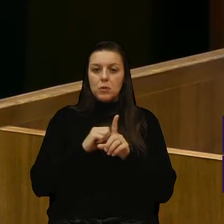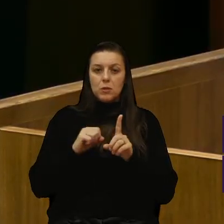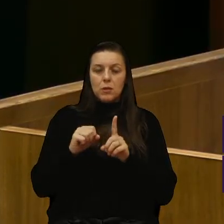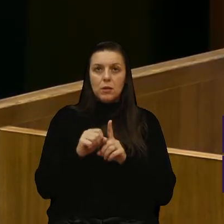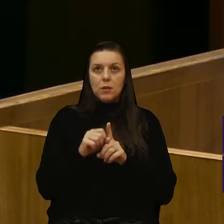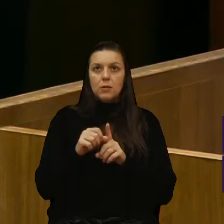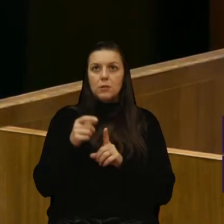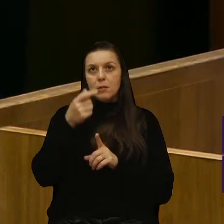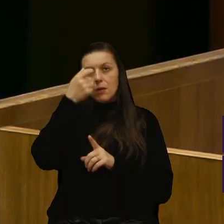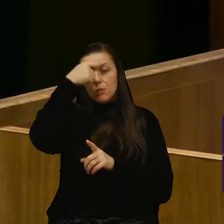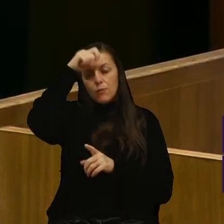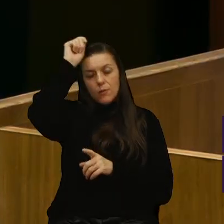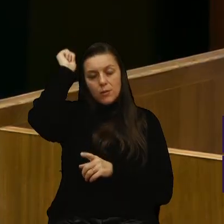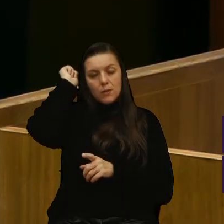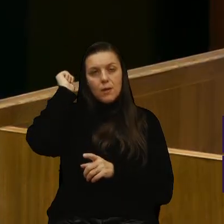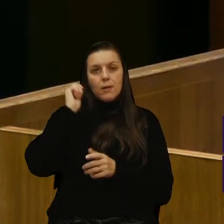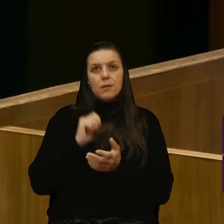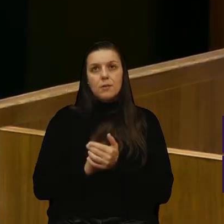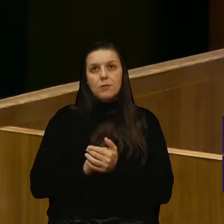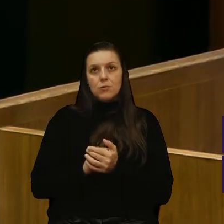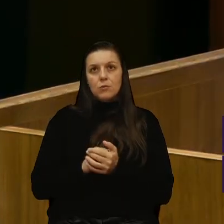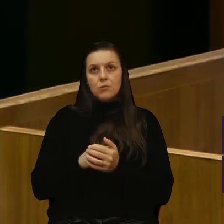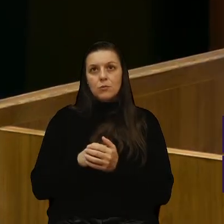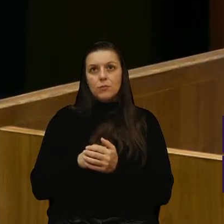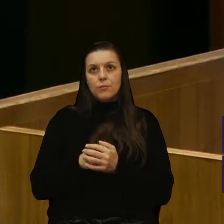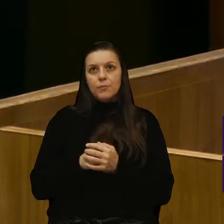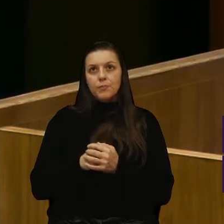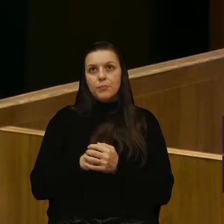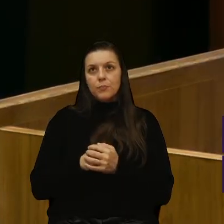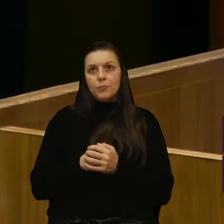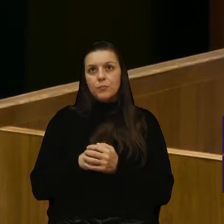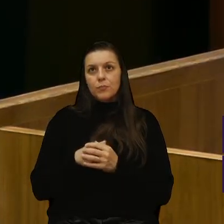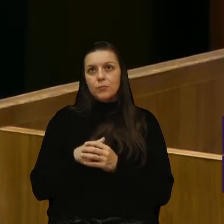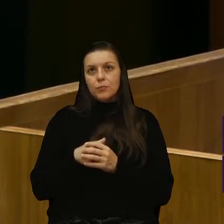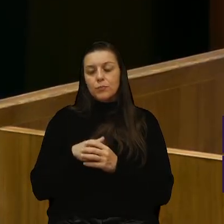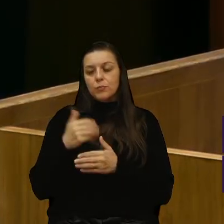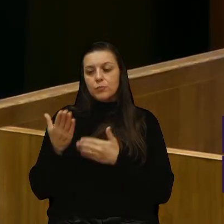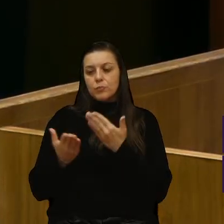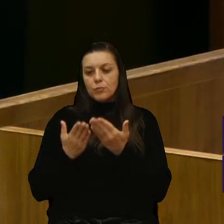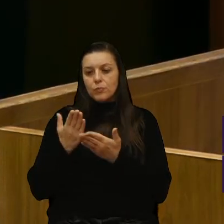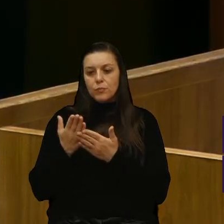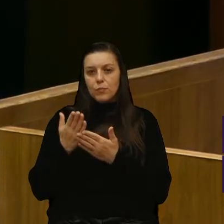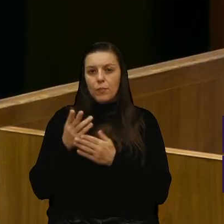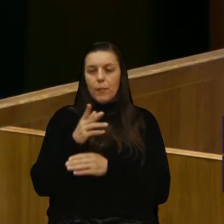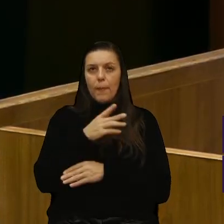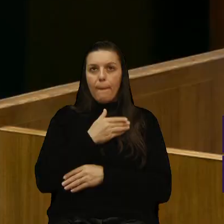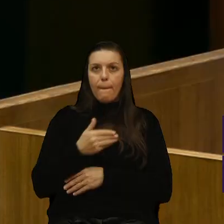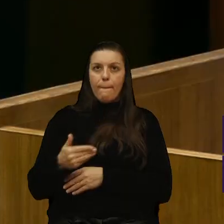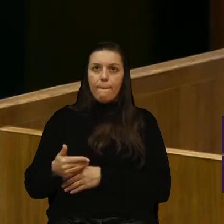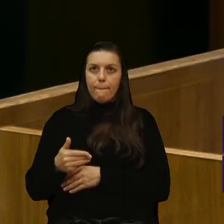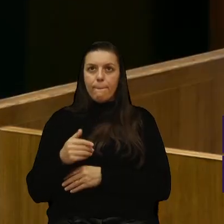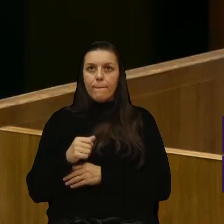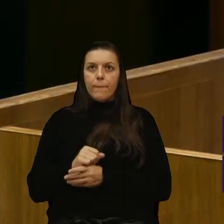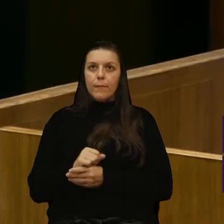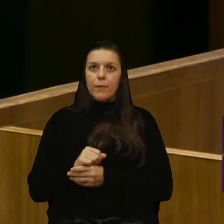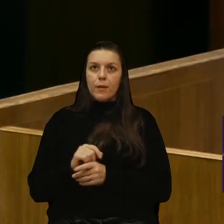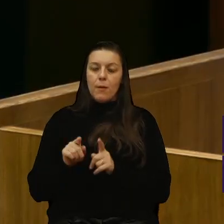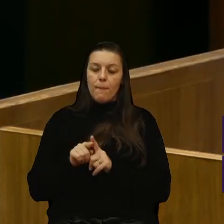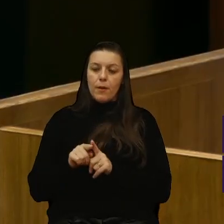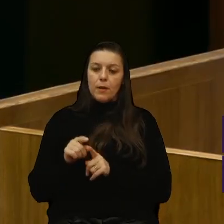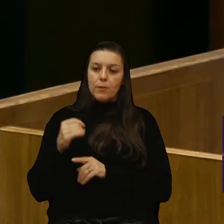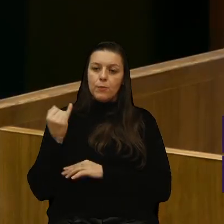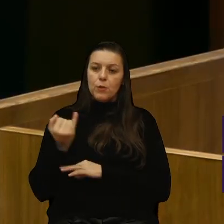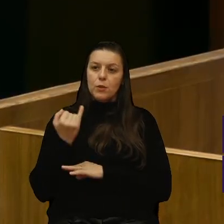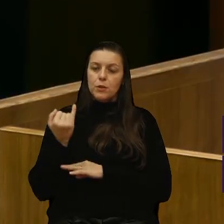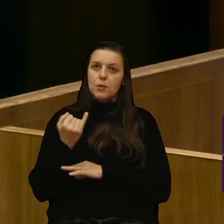da universidade, que é a minha casa, dos serviços públicos e das organizações da sociedade civil tão